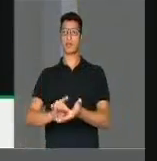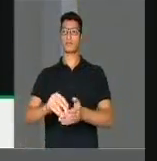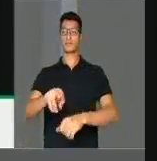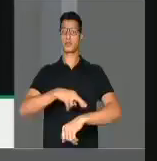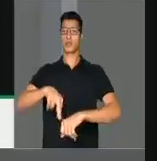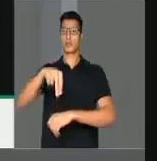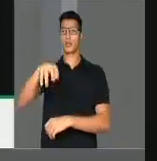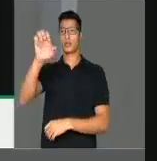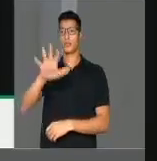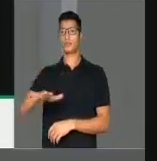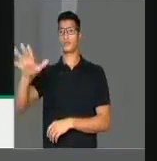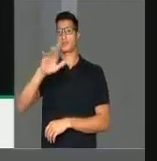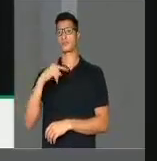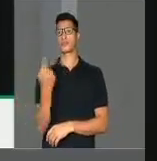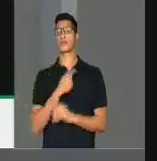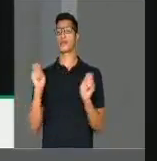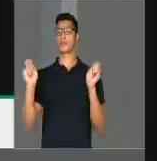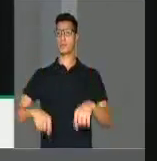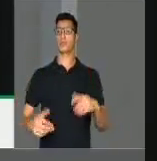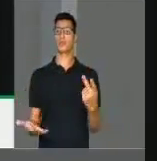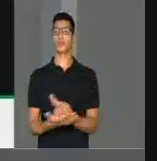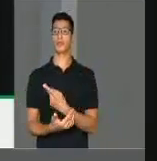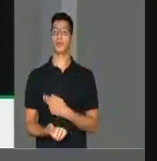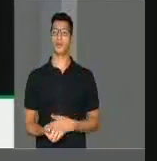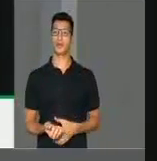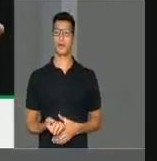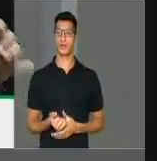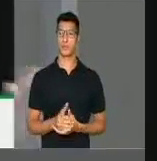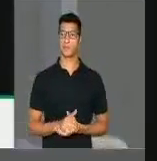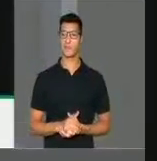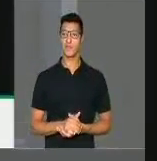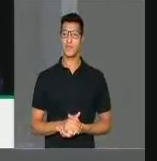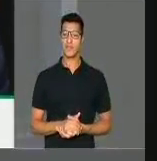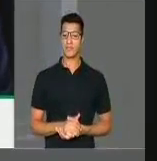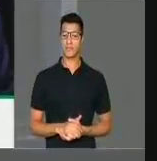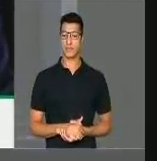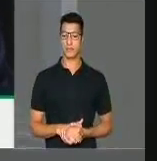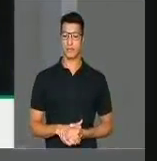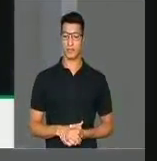efetiva da região Nordeste devido a todos os seus potenciais.